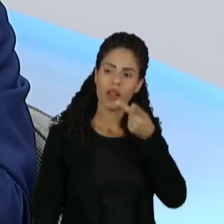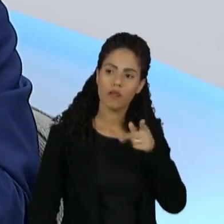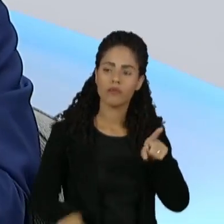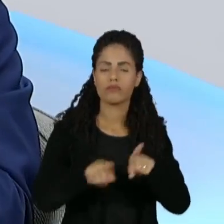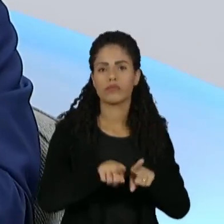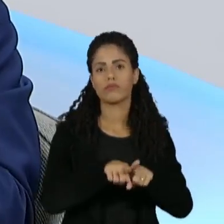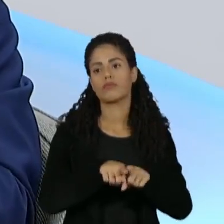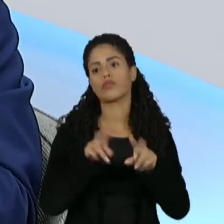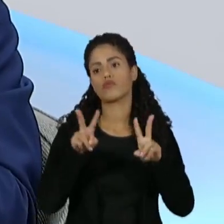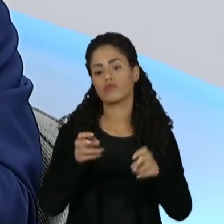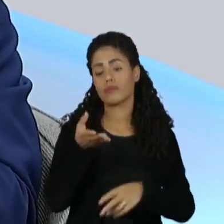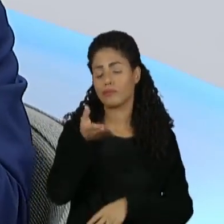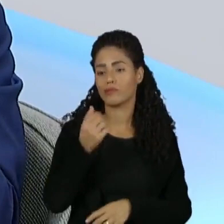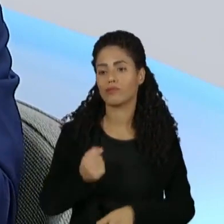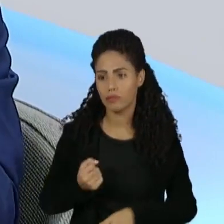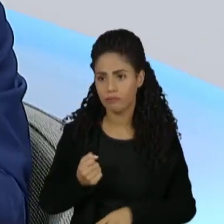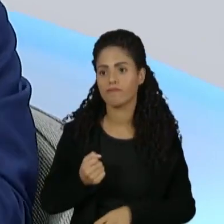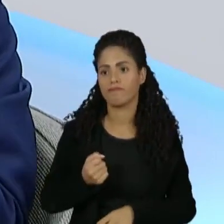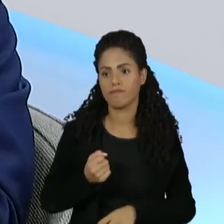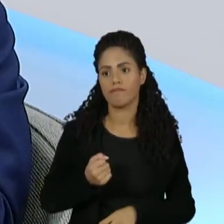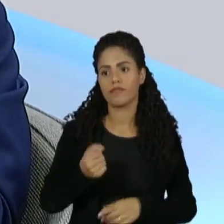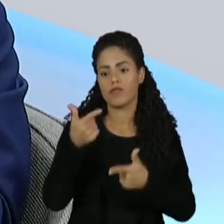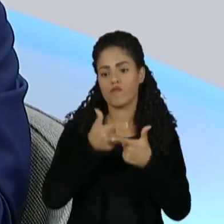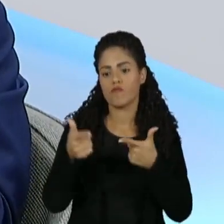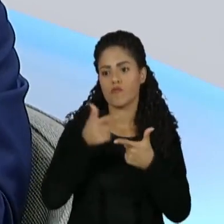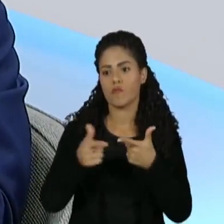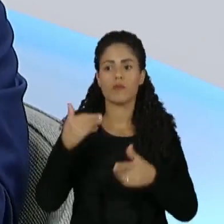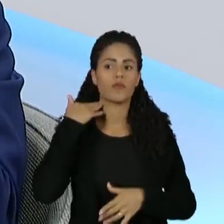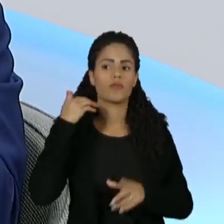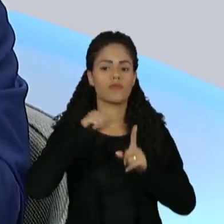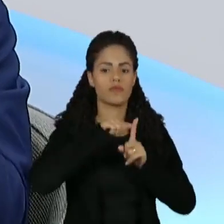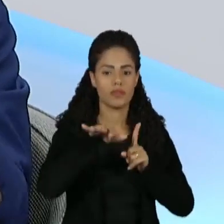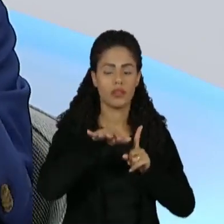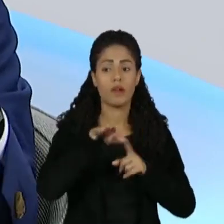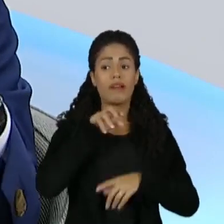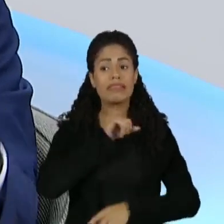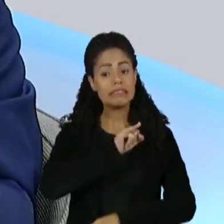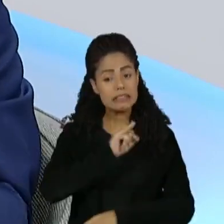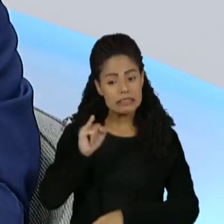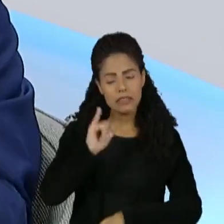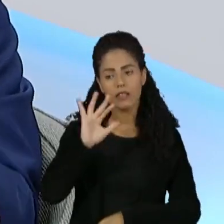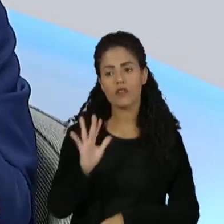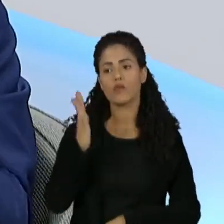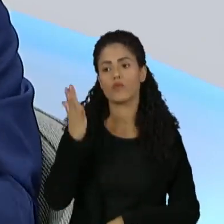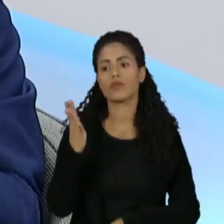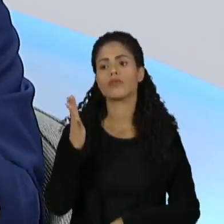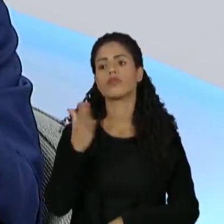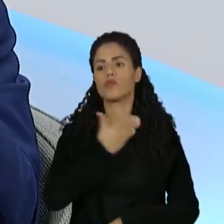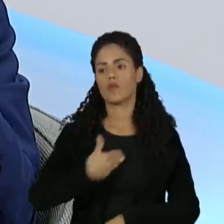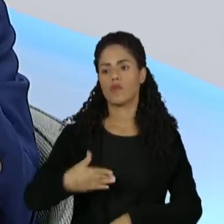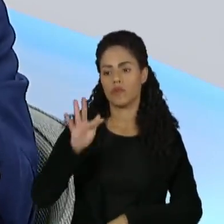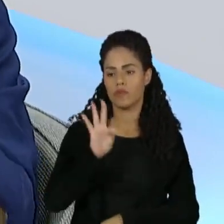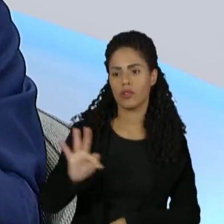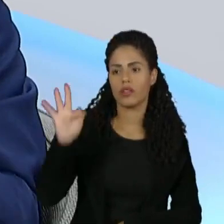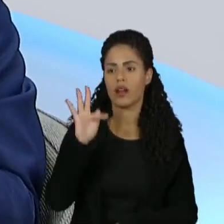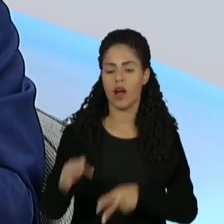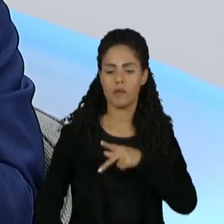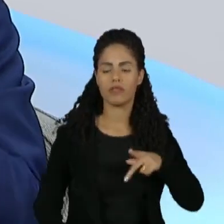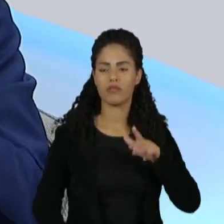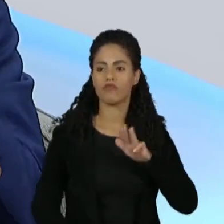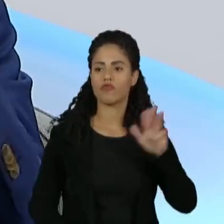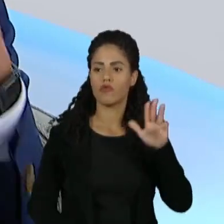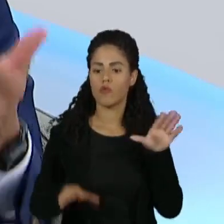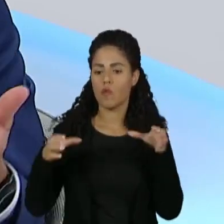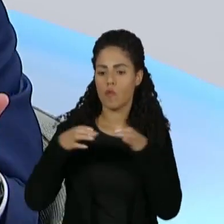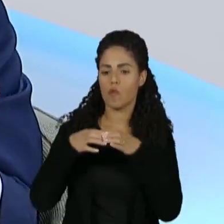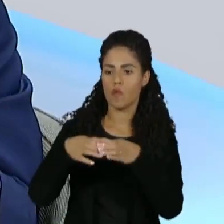ventilaram essa essa questão da autonomia do Banco Central se eventualmente o governo federal presidente Lula a sua